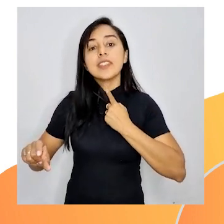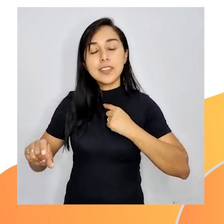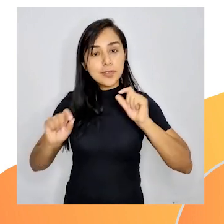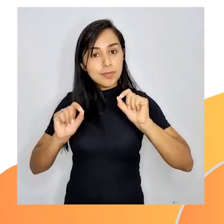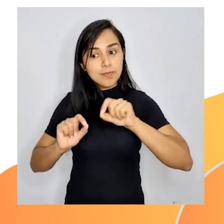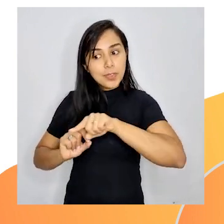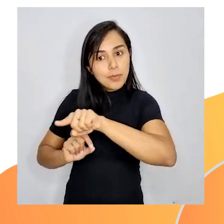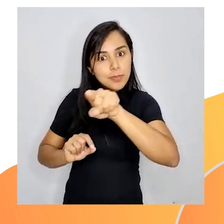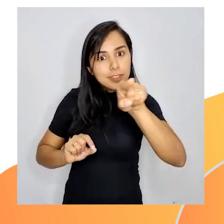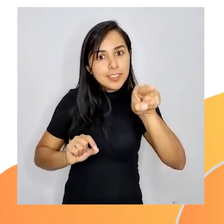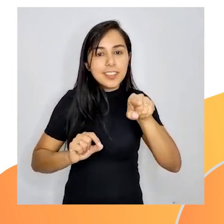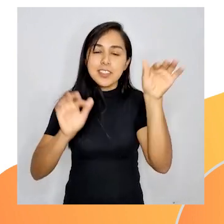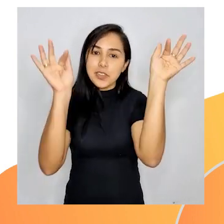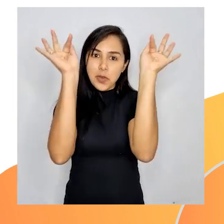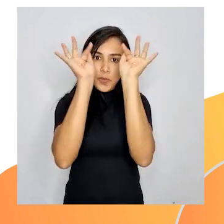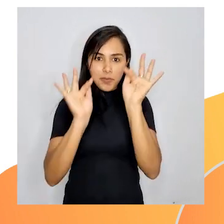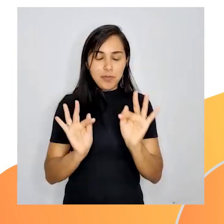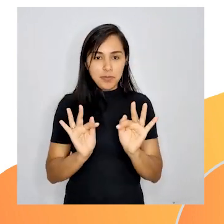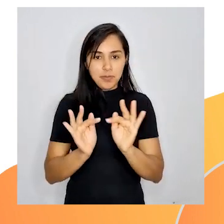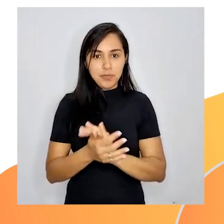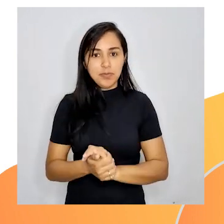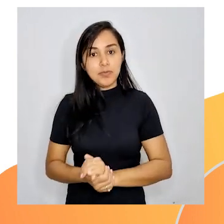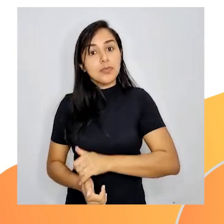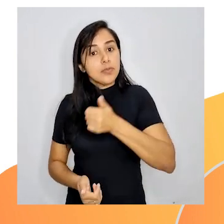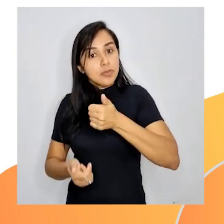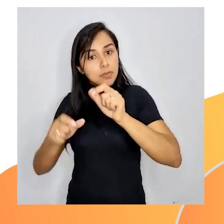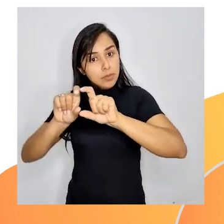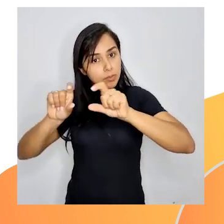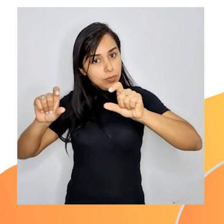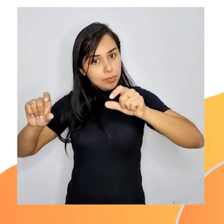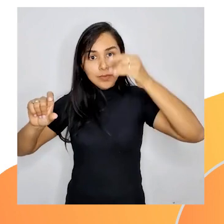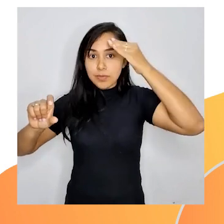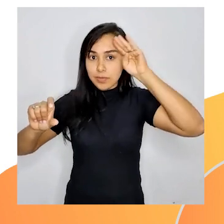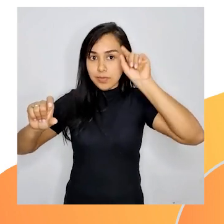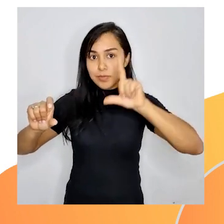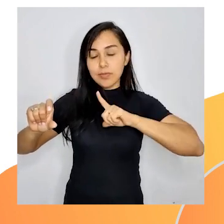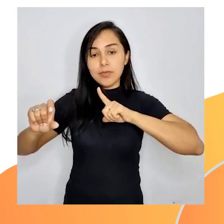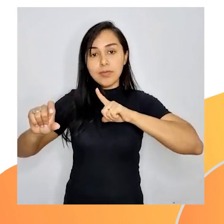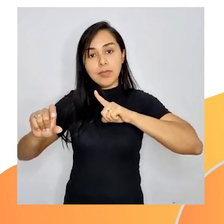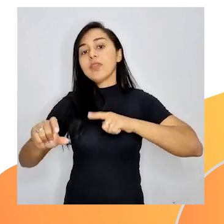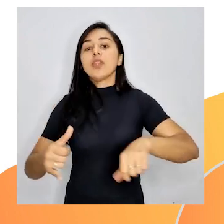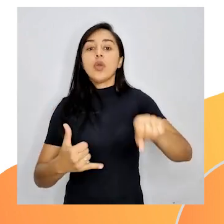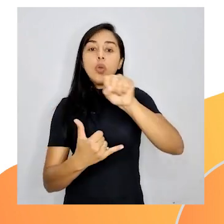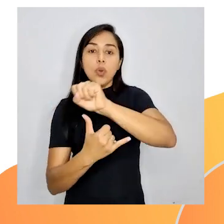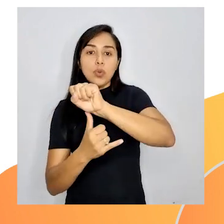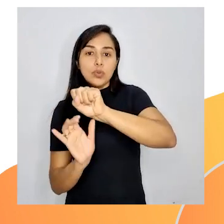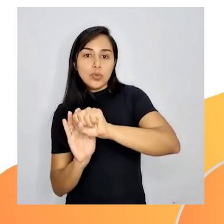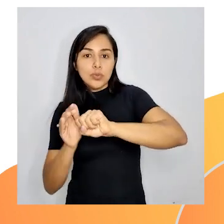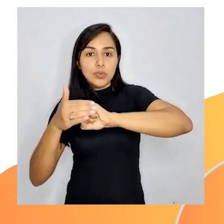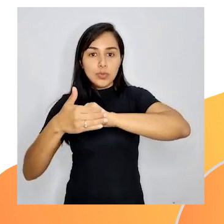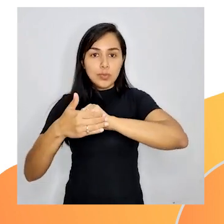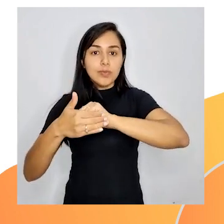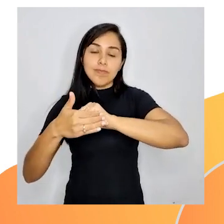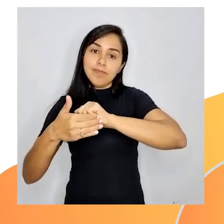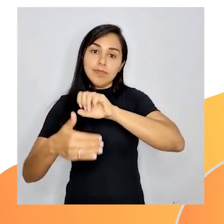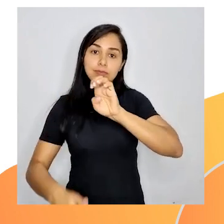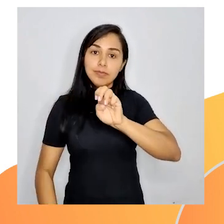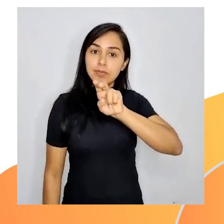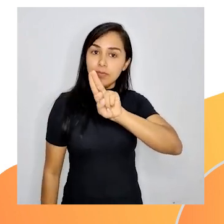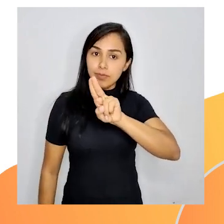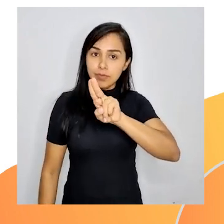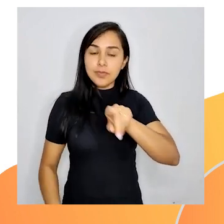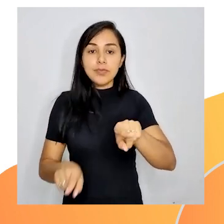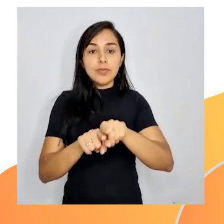vocês sejam felizes. Na oração principal nós temos o sujeito oculto, que é eu, e nós temos o